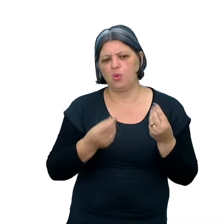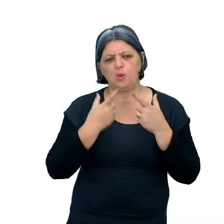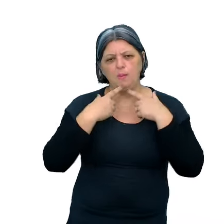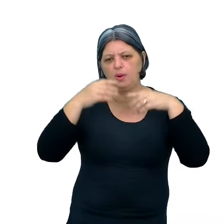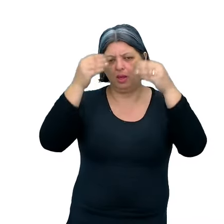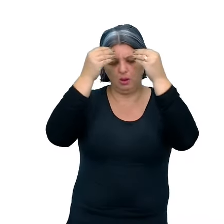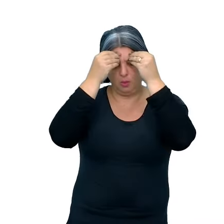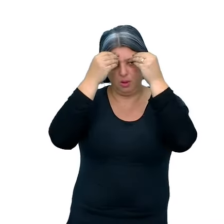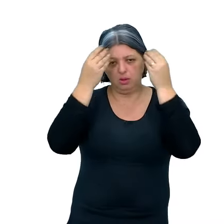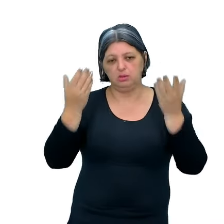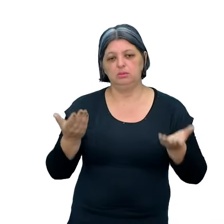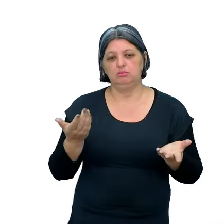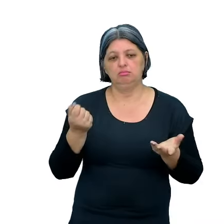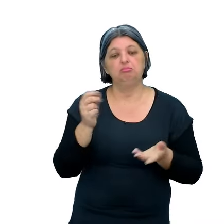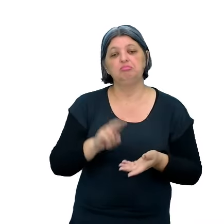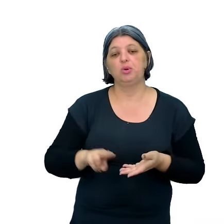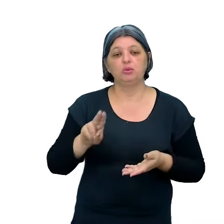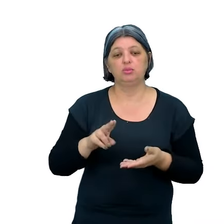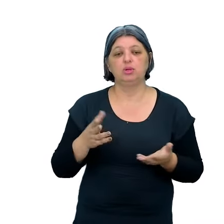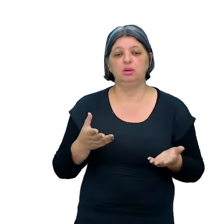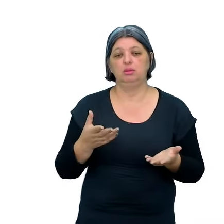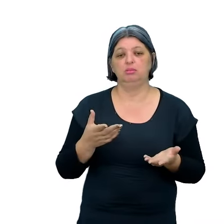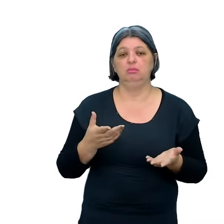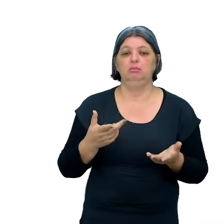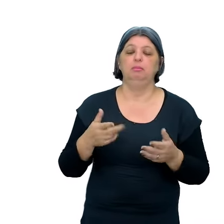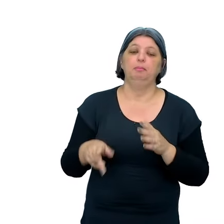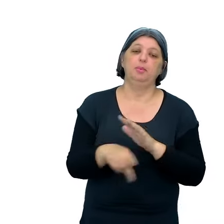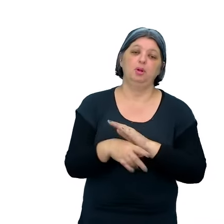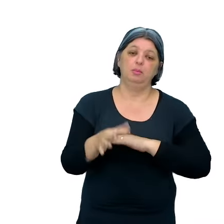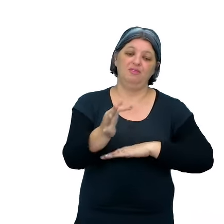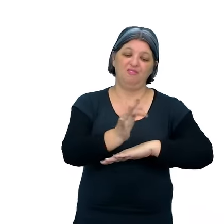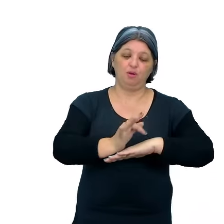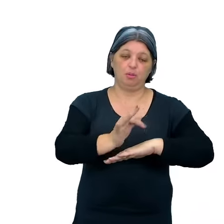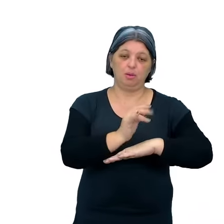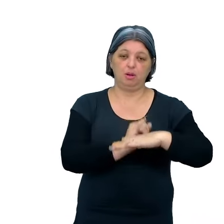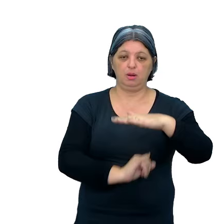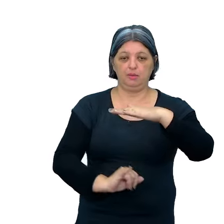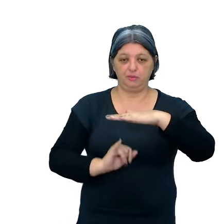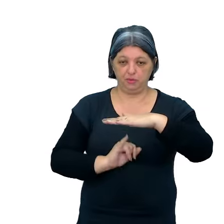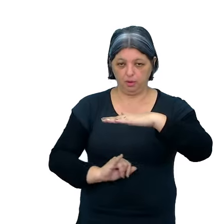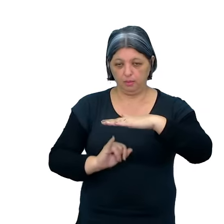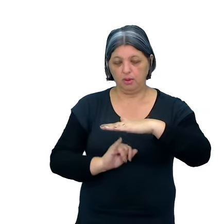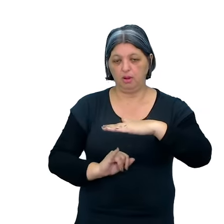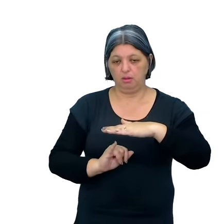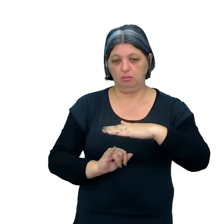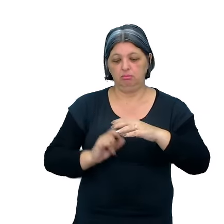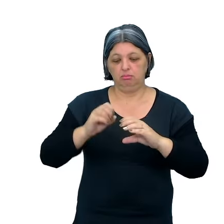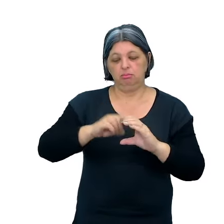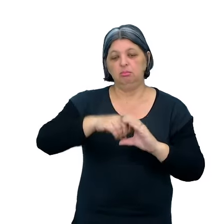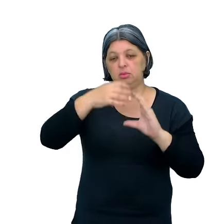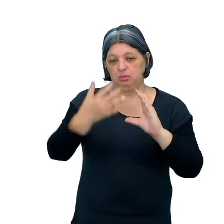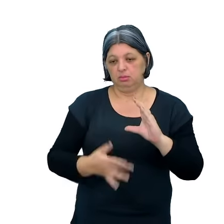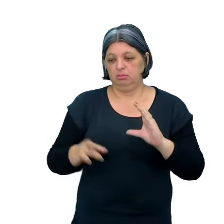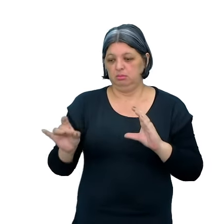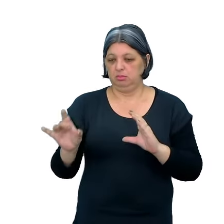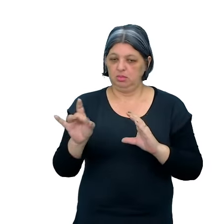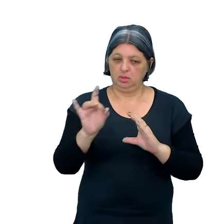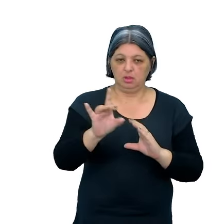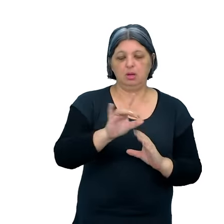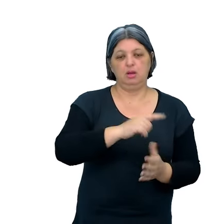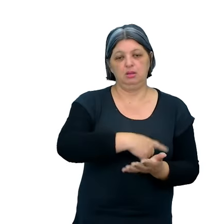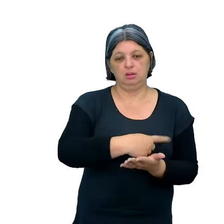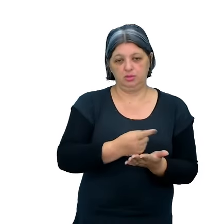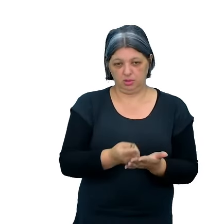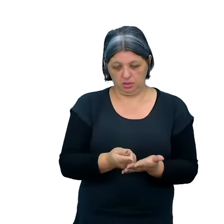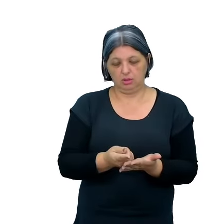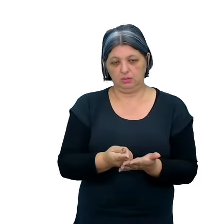ser utilizada, uma linguagem mais formal, informal, né, dentro das características de cada gênero. Então, tudo isso